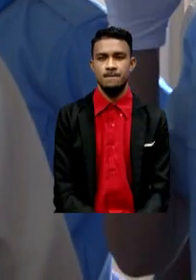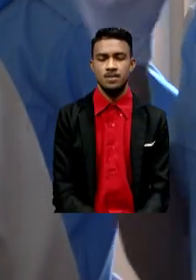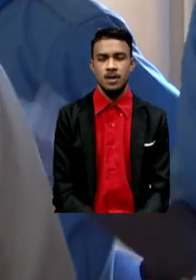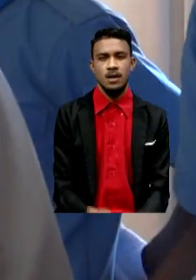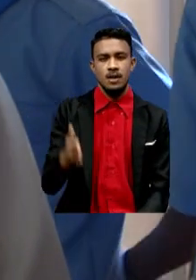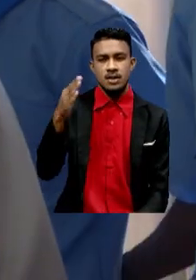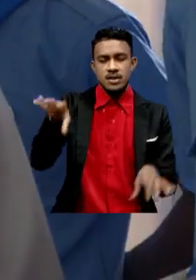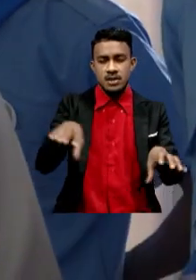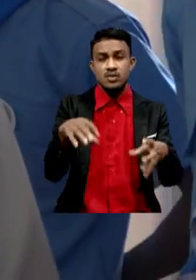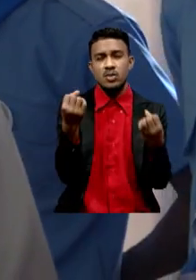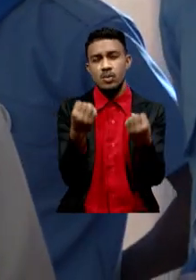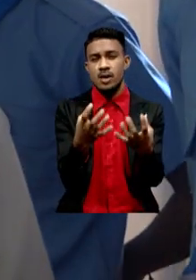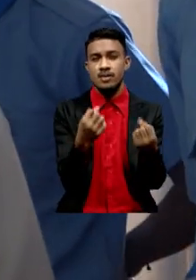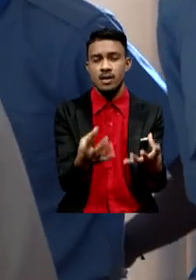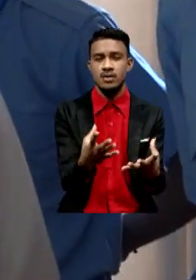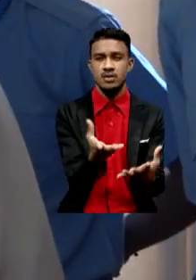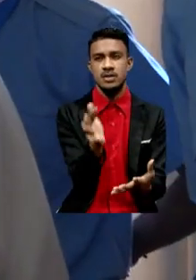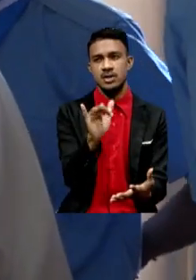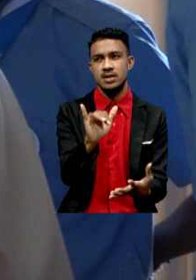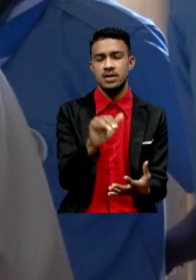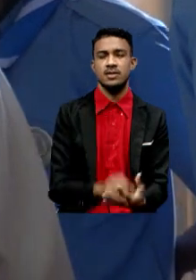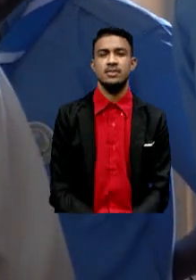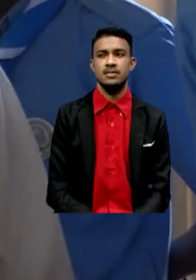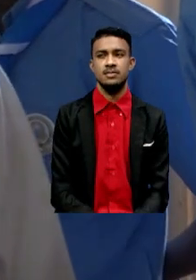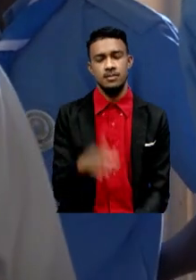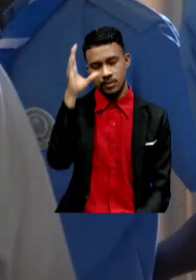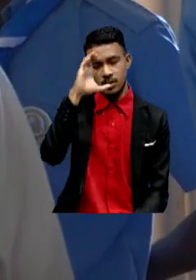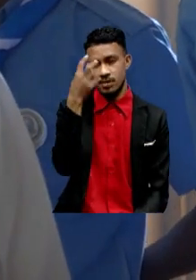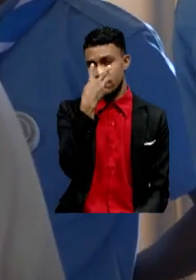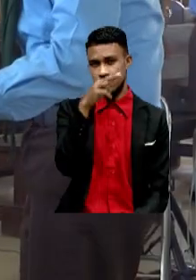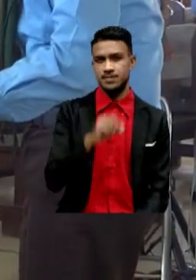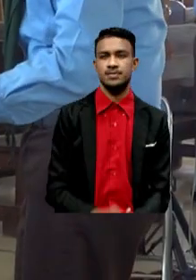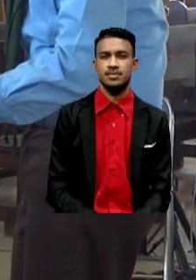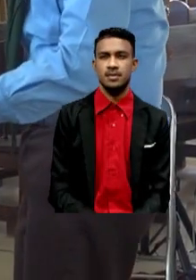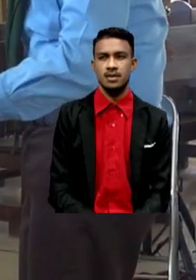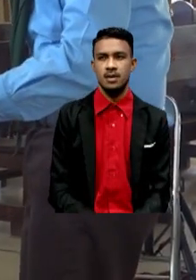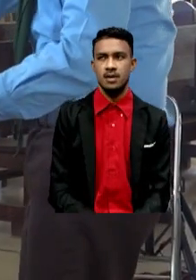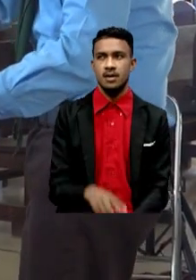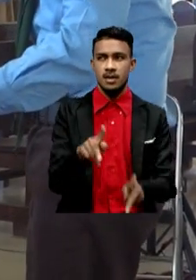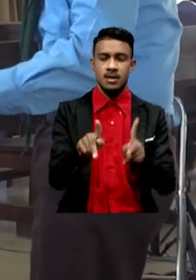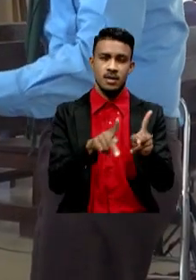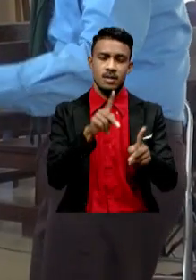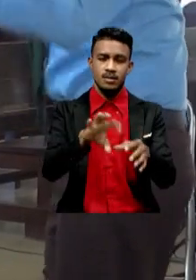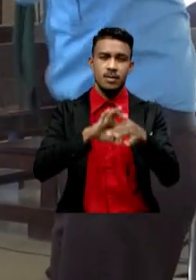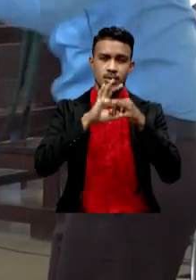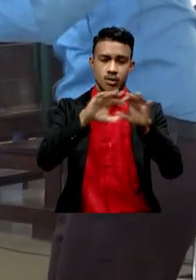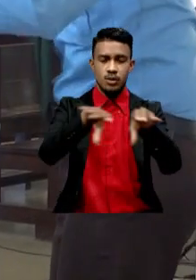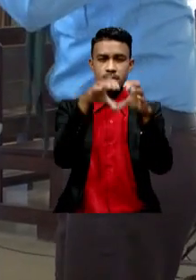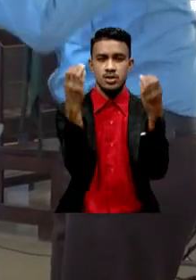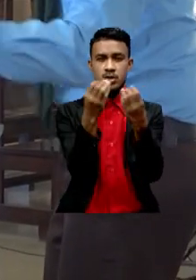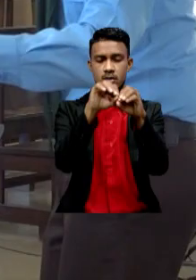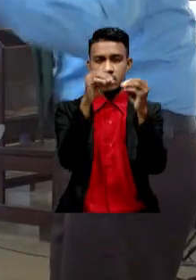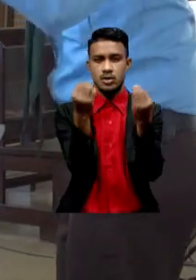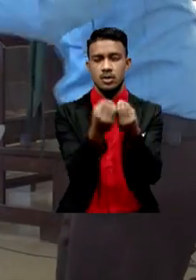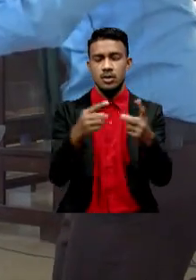barbara close. Deve ser tirar uma buca bata. Coordenadora geral, equipa comissão organizadora da